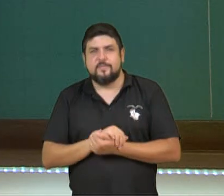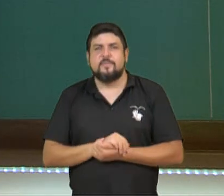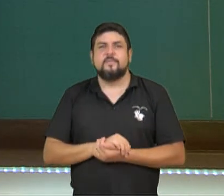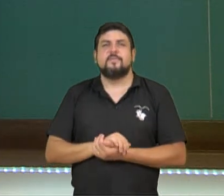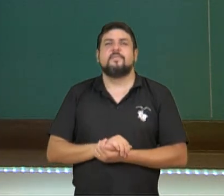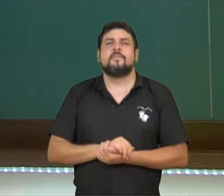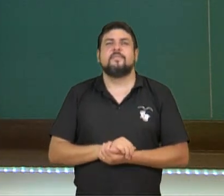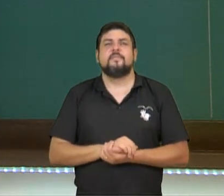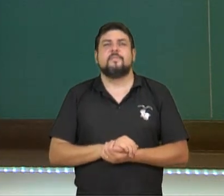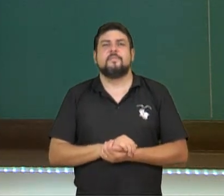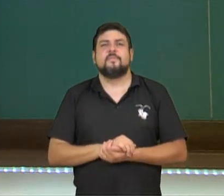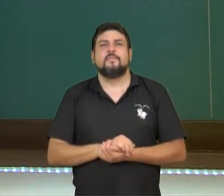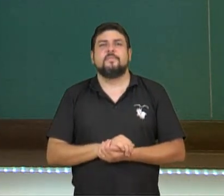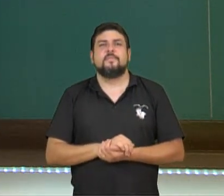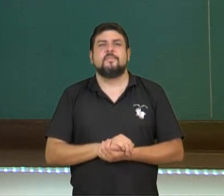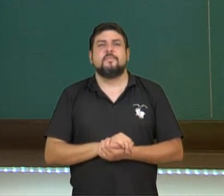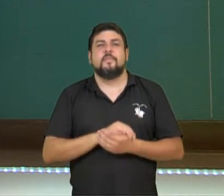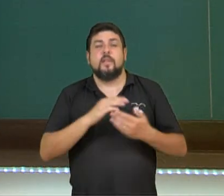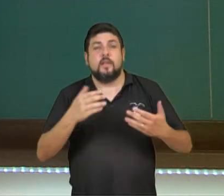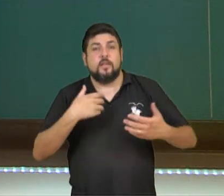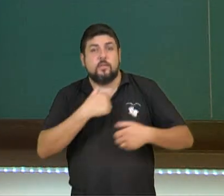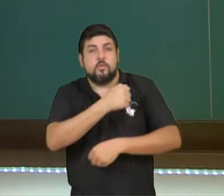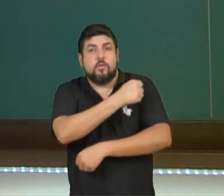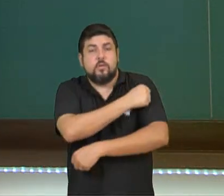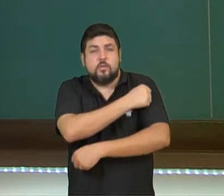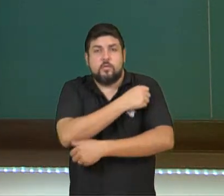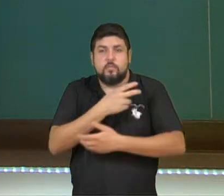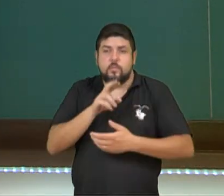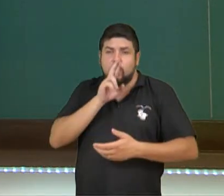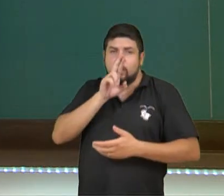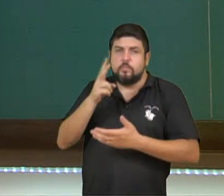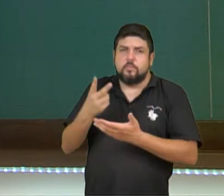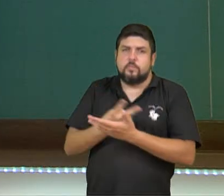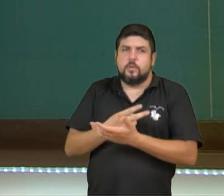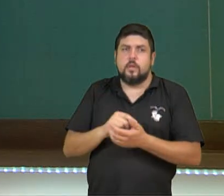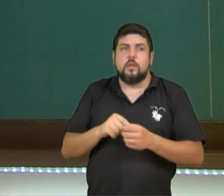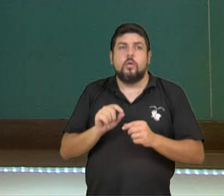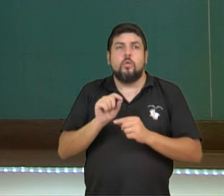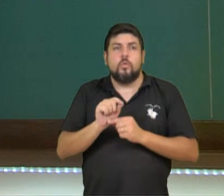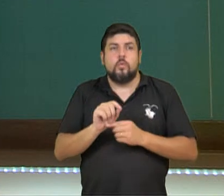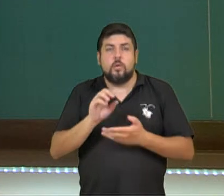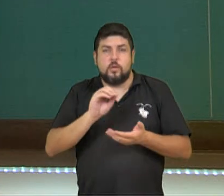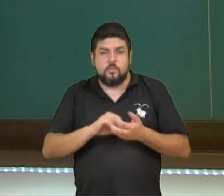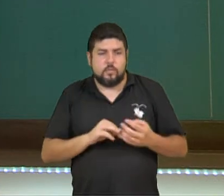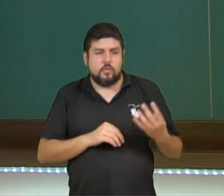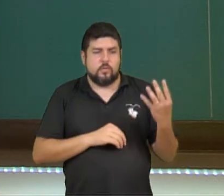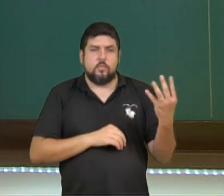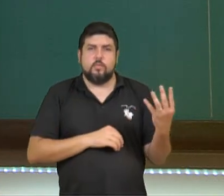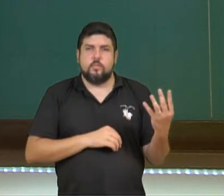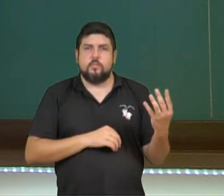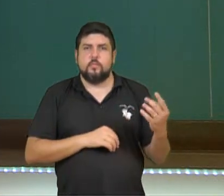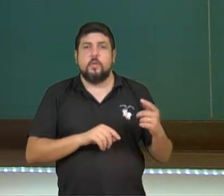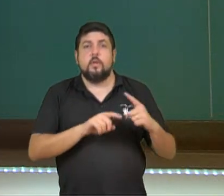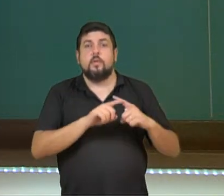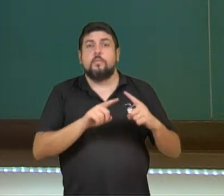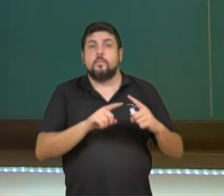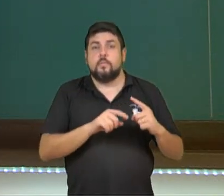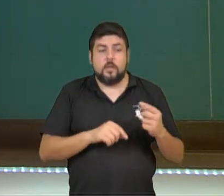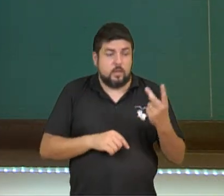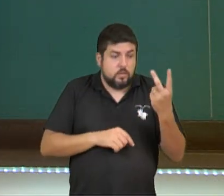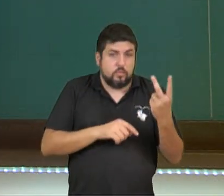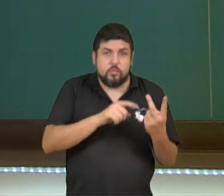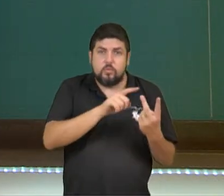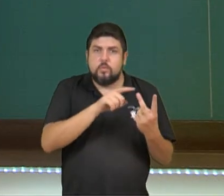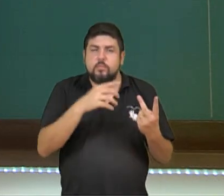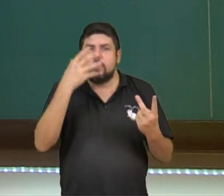escondido. Então a aluna se equivocou, né? A resposta certa tem que ter um 4 aqui na frente, o resto está certo. Mas esse 2, ela esqueceu